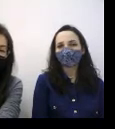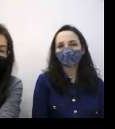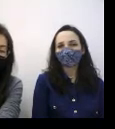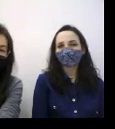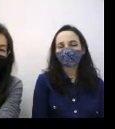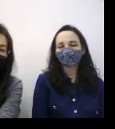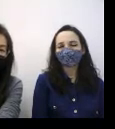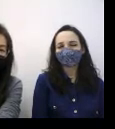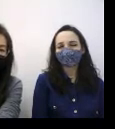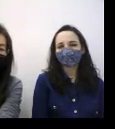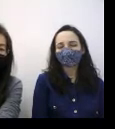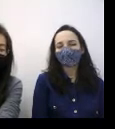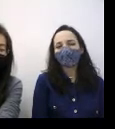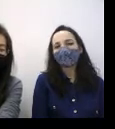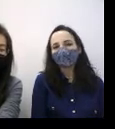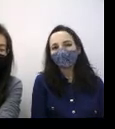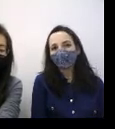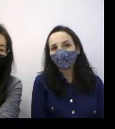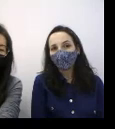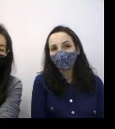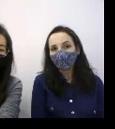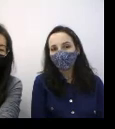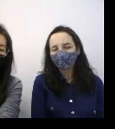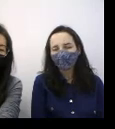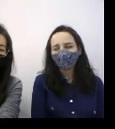disposição, caso precisarem. É isso, um